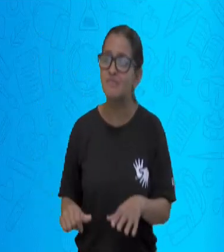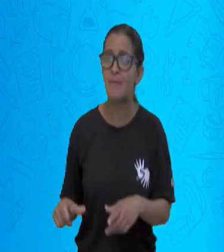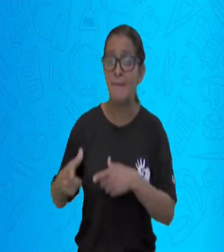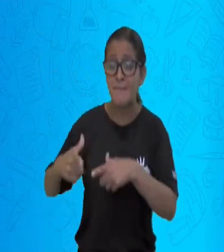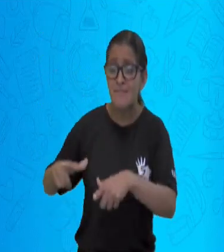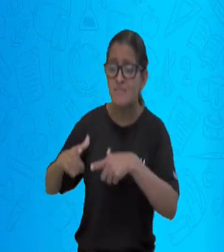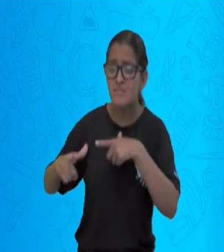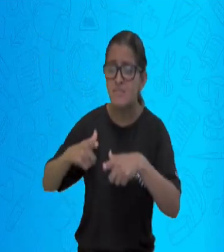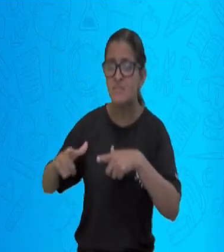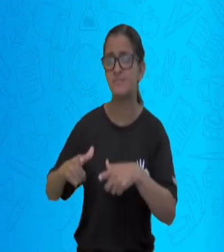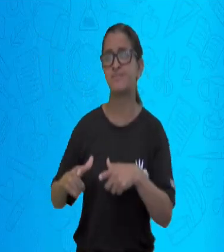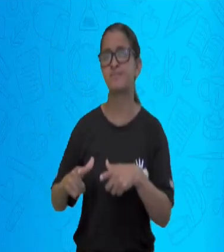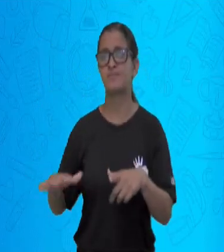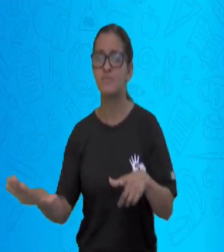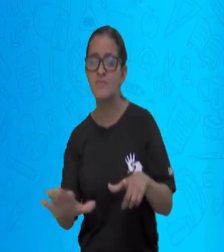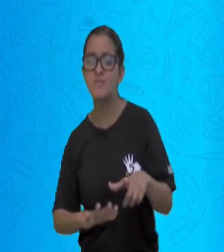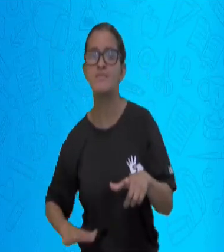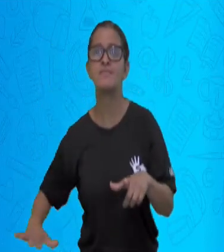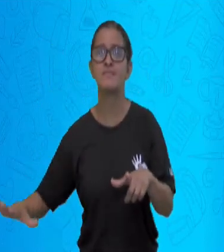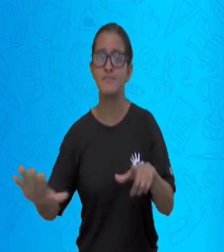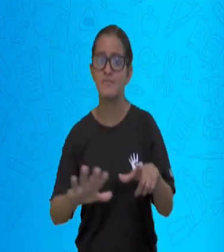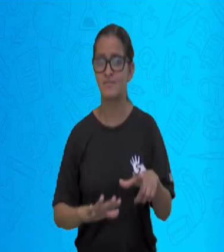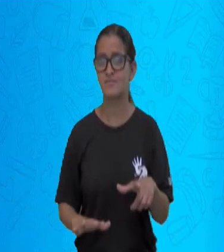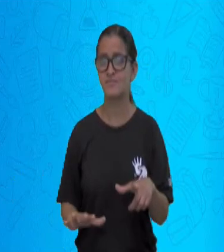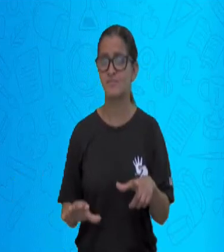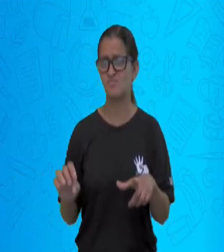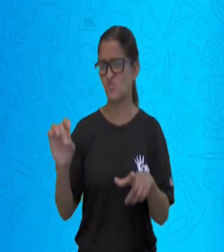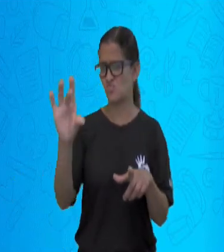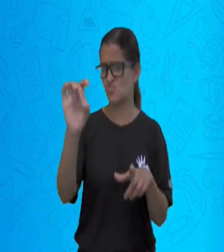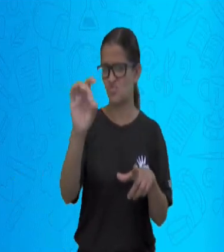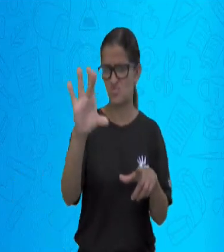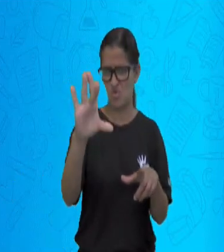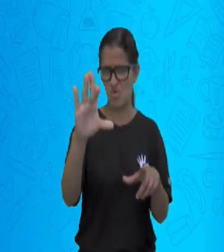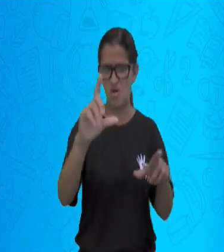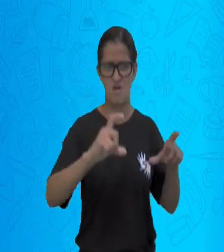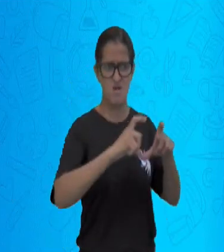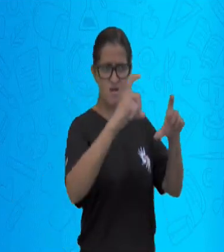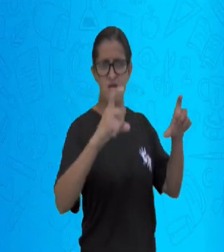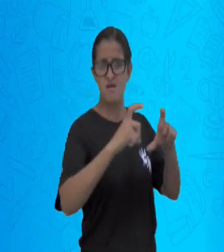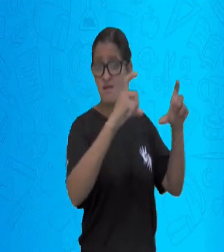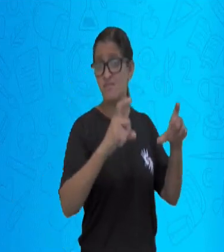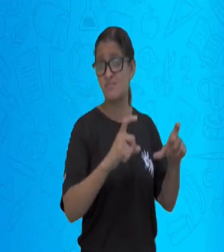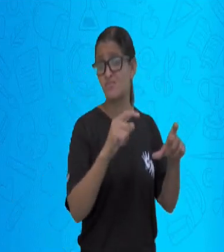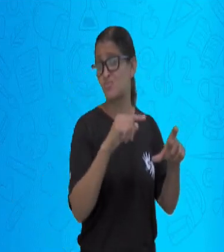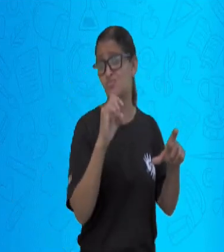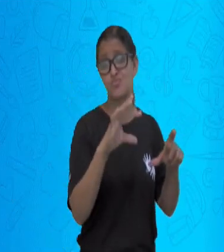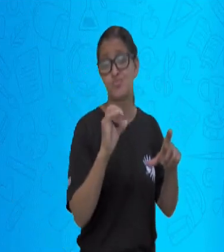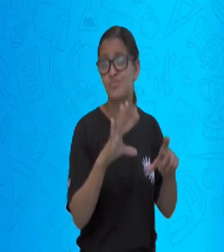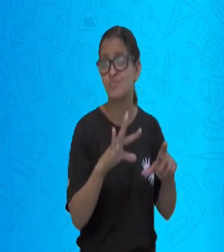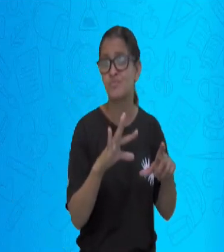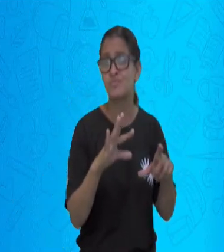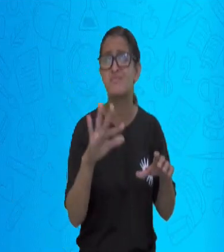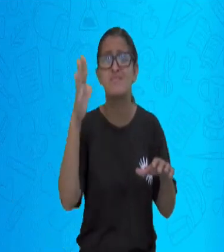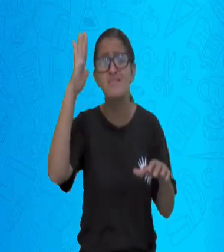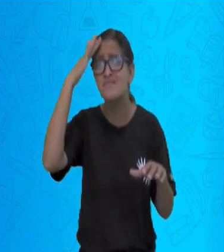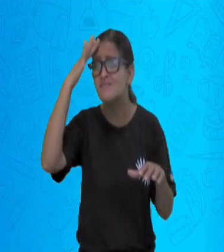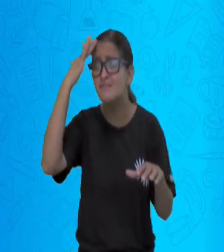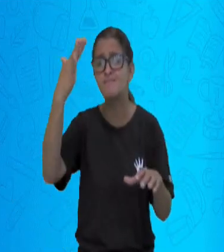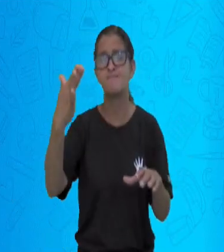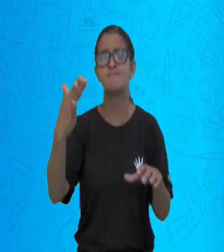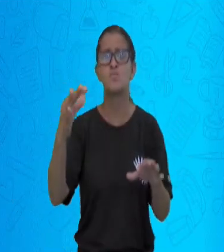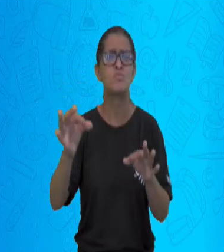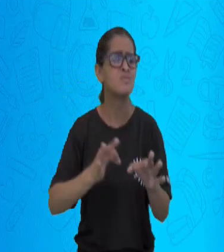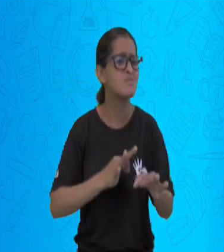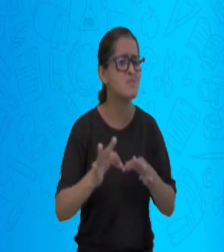qualquer forma. Hoje, não basta mais fazer um curso de computação. Eu preciso de entender realmente daquele plano que eu